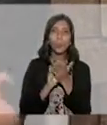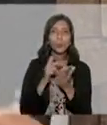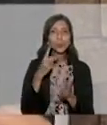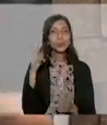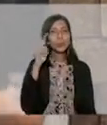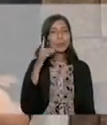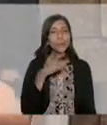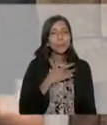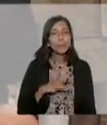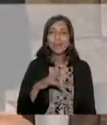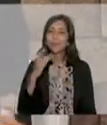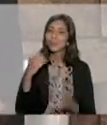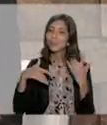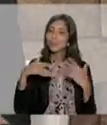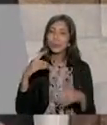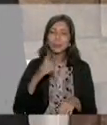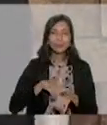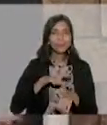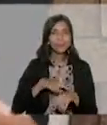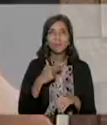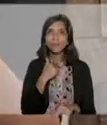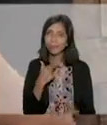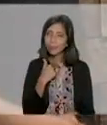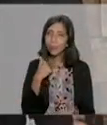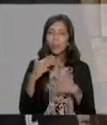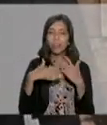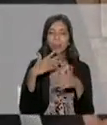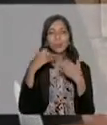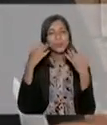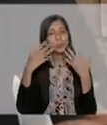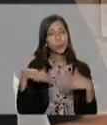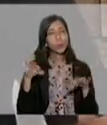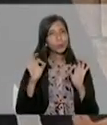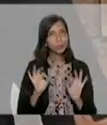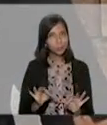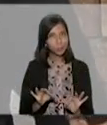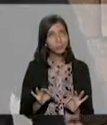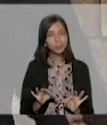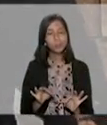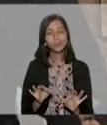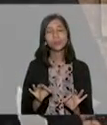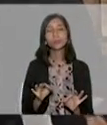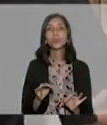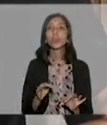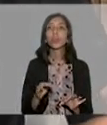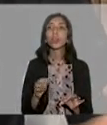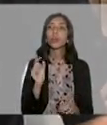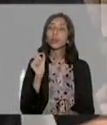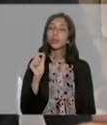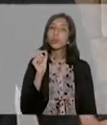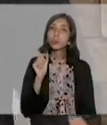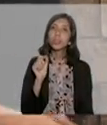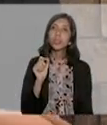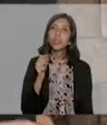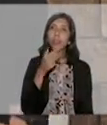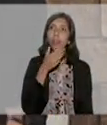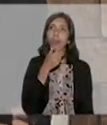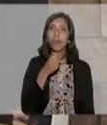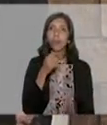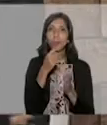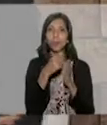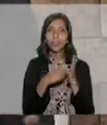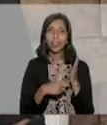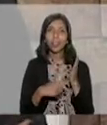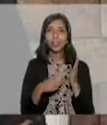inspirado na sua história. É uma pena que não dá pra gente contar mais tudo isso. Isso, com toda certeza. O que